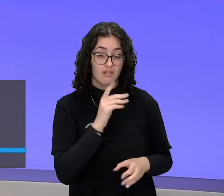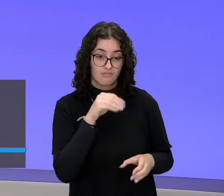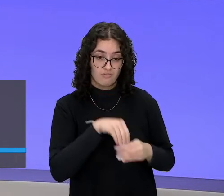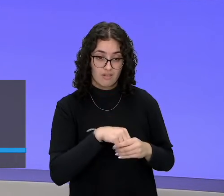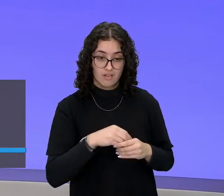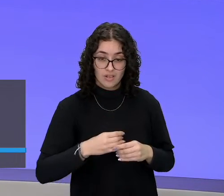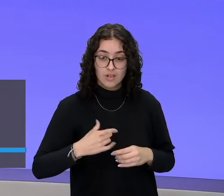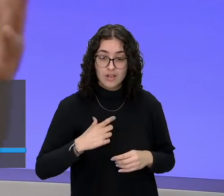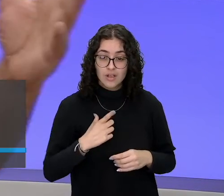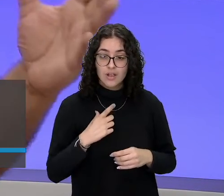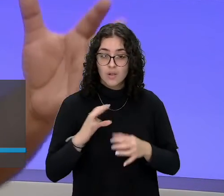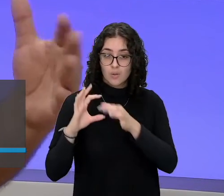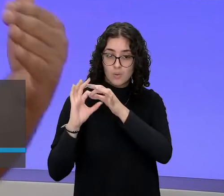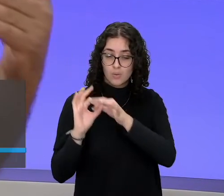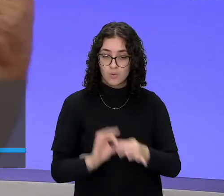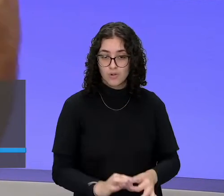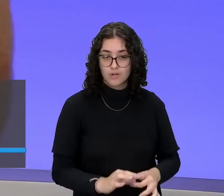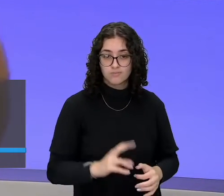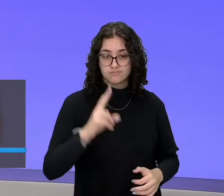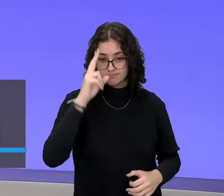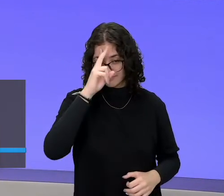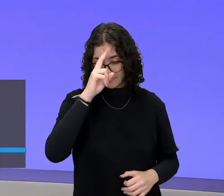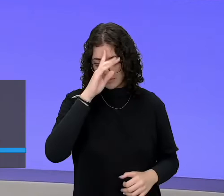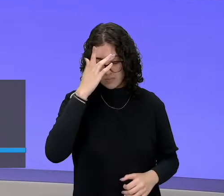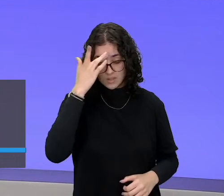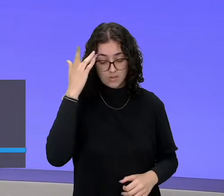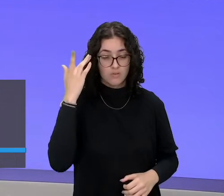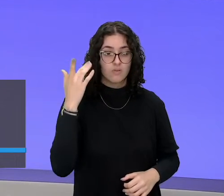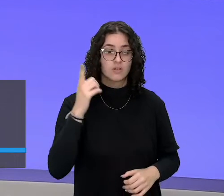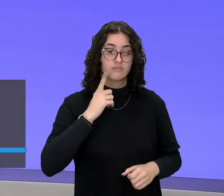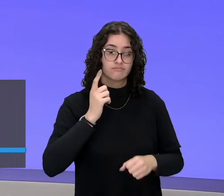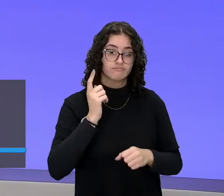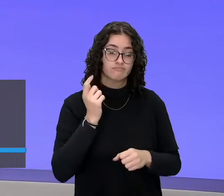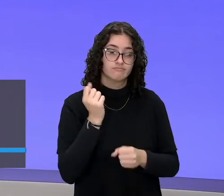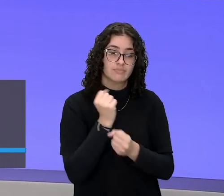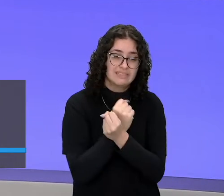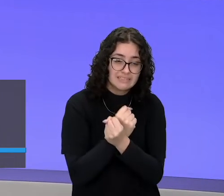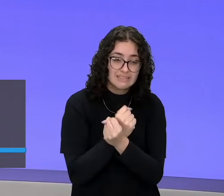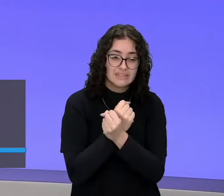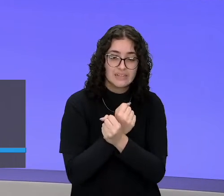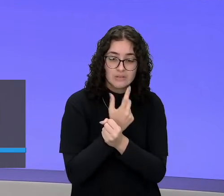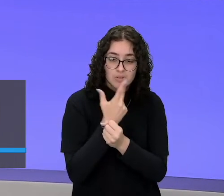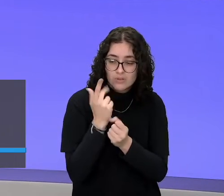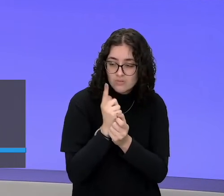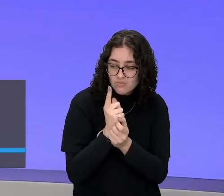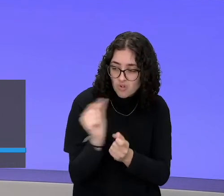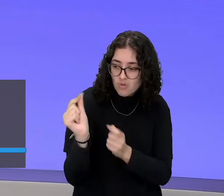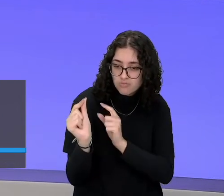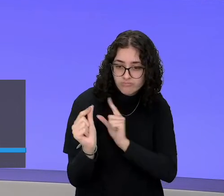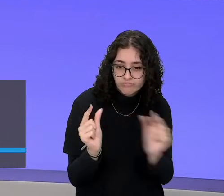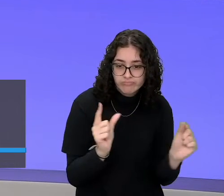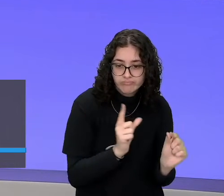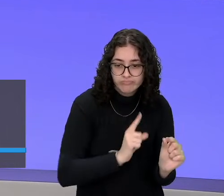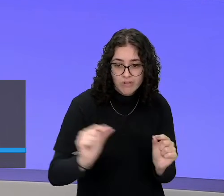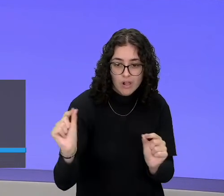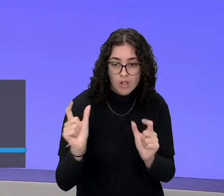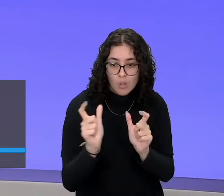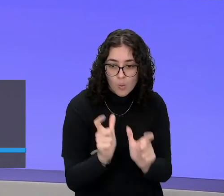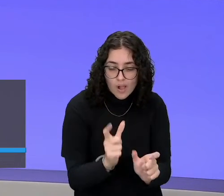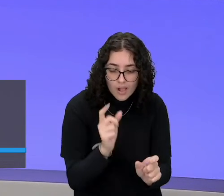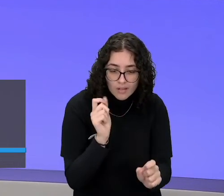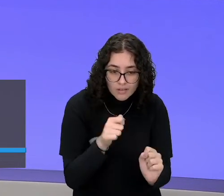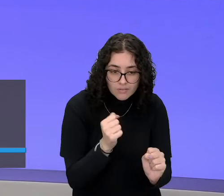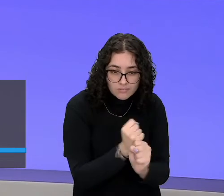eu estou falando de um contexto histórico onde pessoas escravizadas fugiam, iam para locais onde poderiam